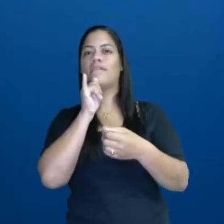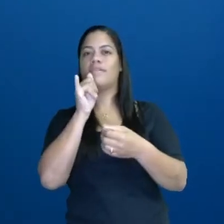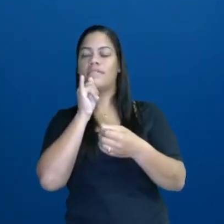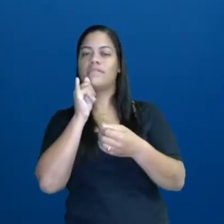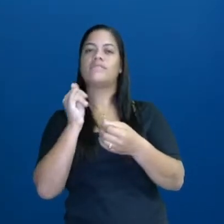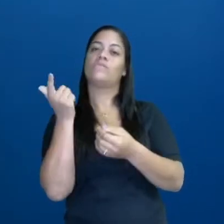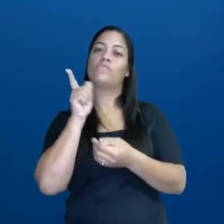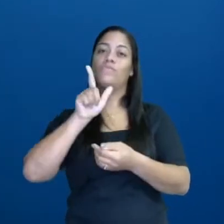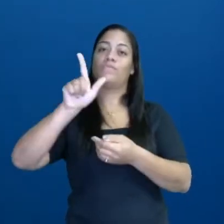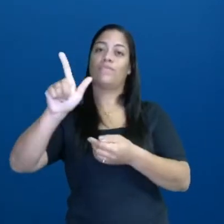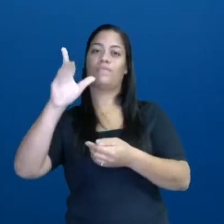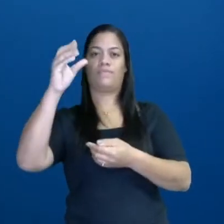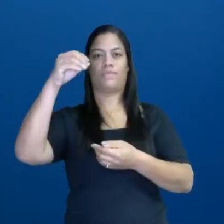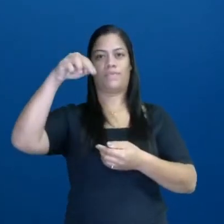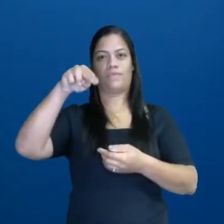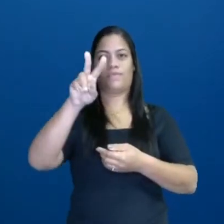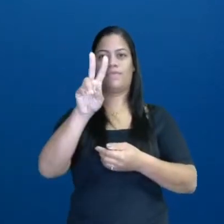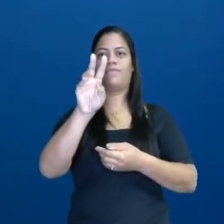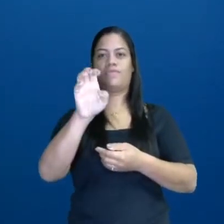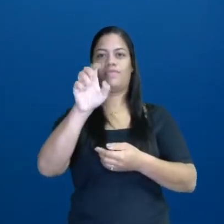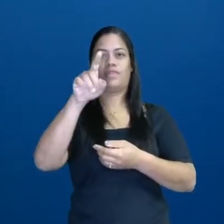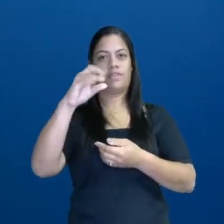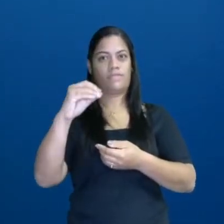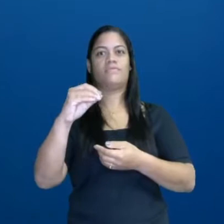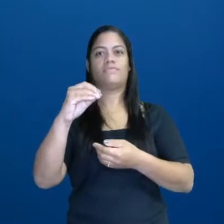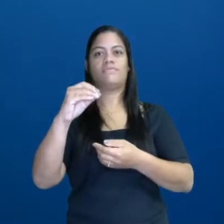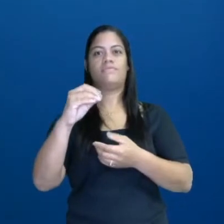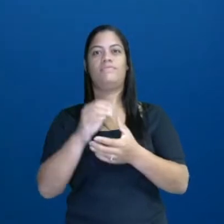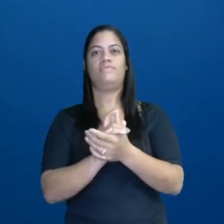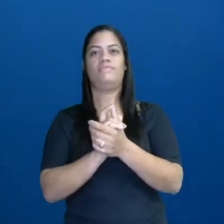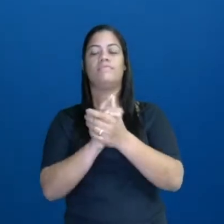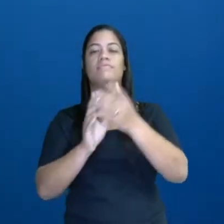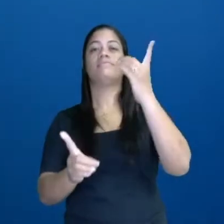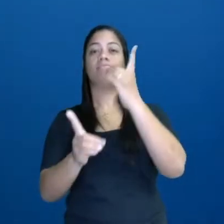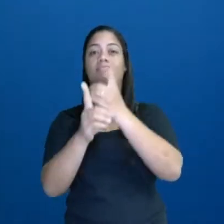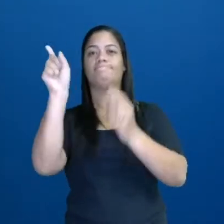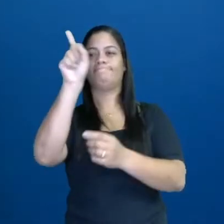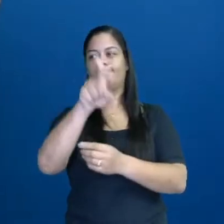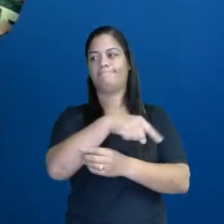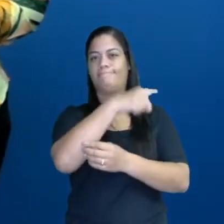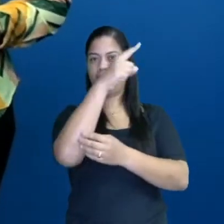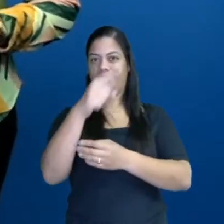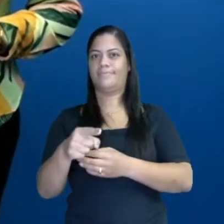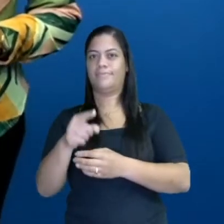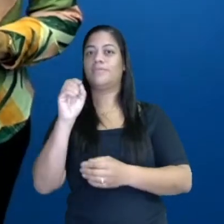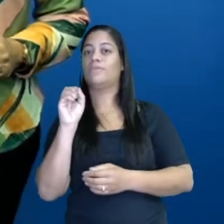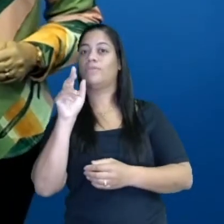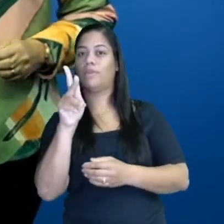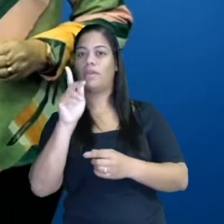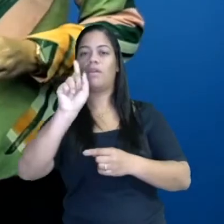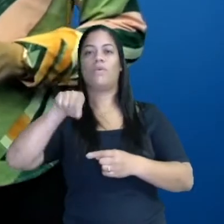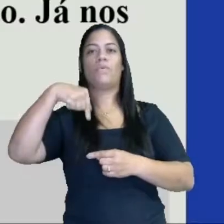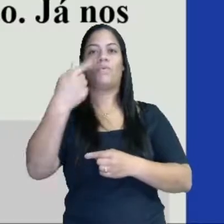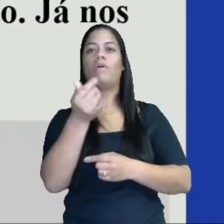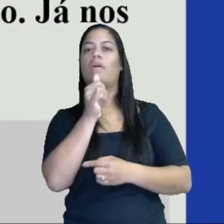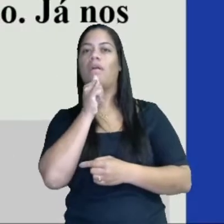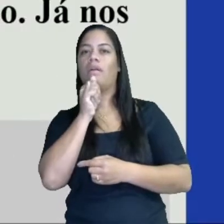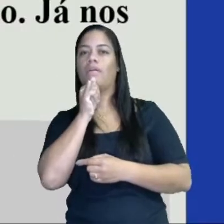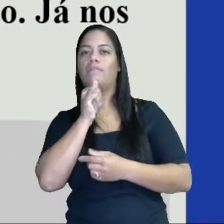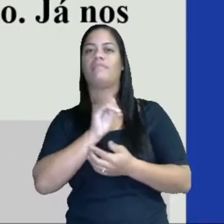polígonos convexos, é aqueles polígonos que se cruzam, ok? Vamos lá para o próximo exemplo.